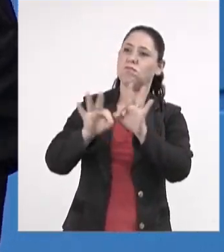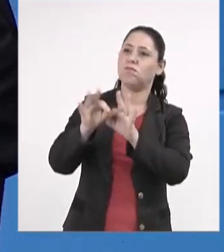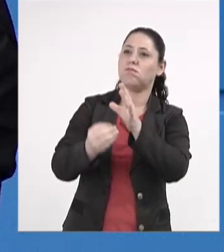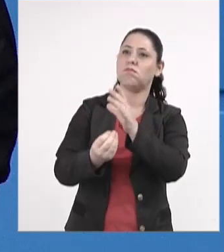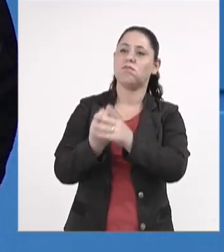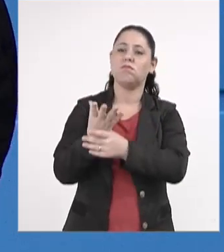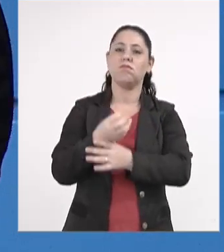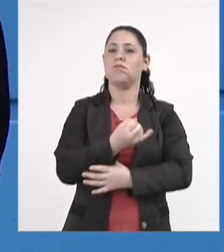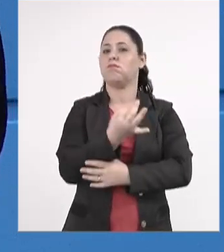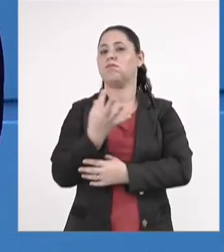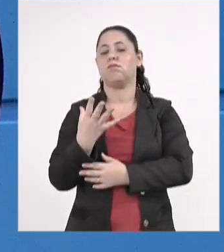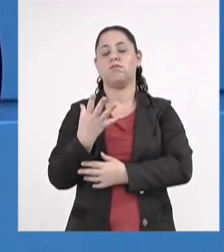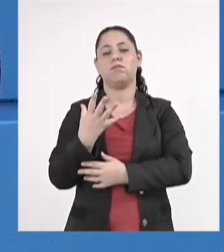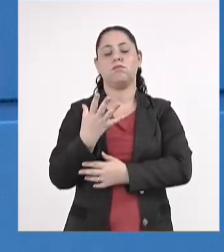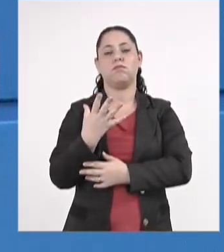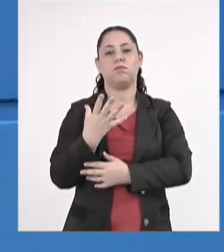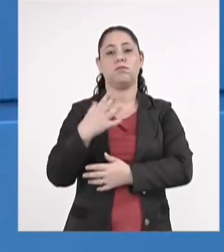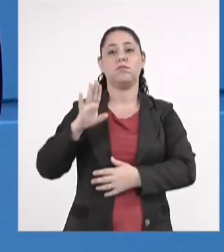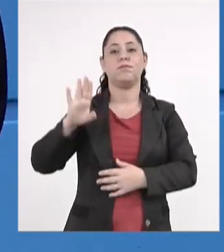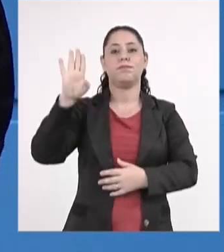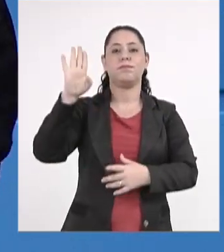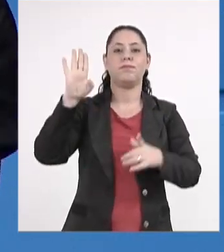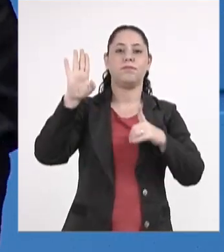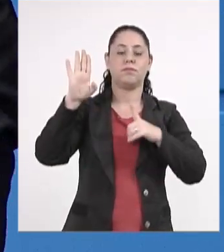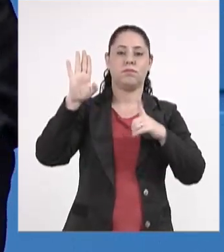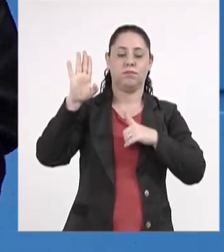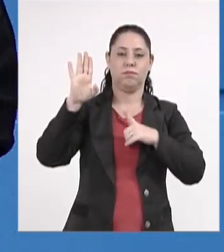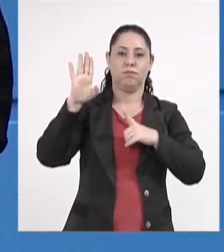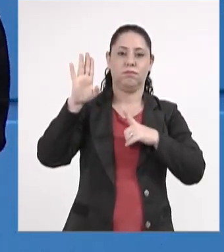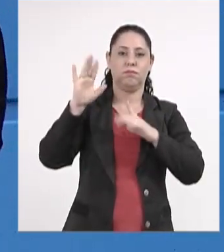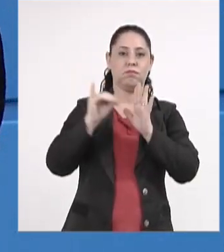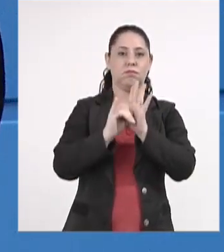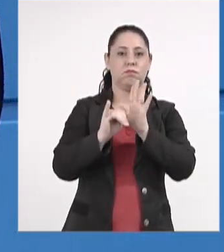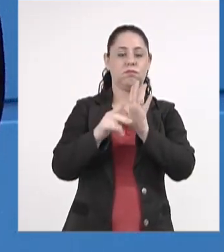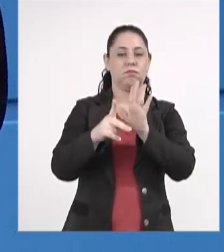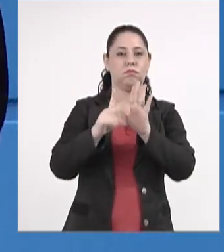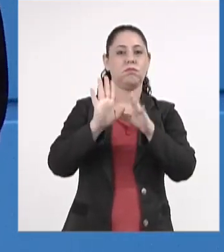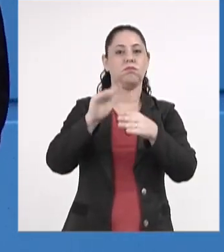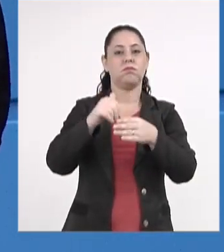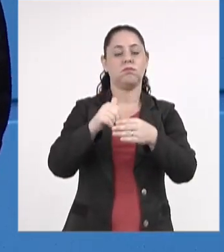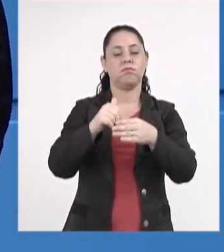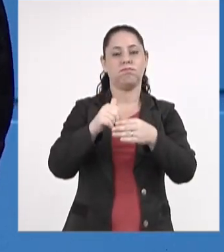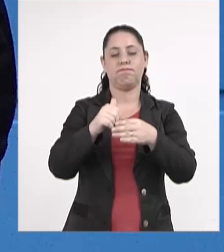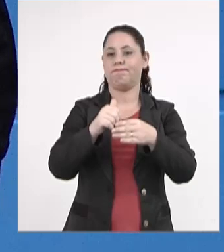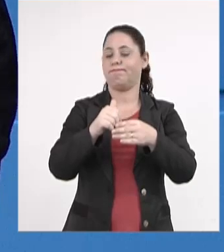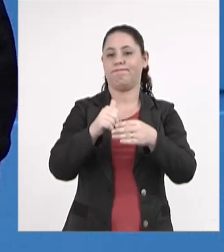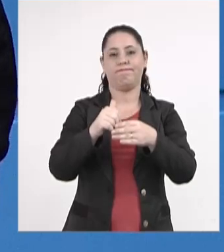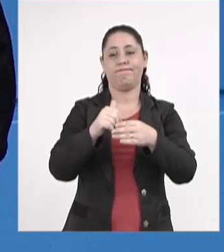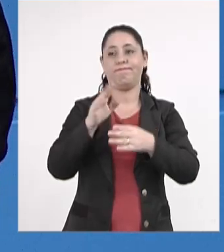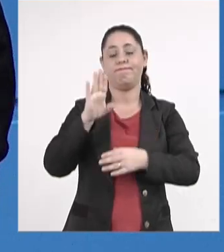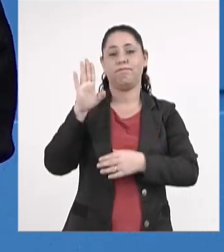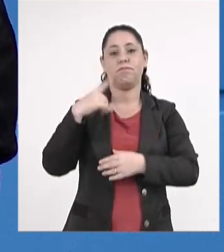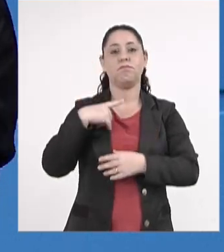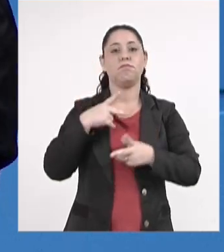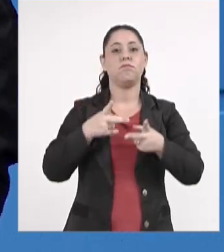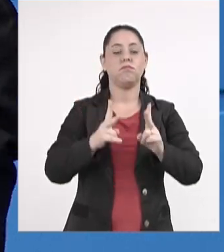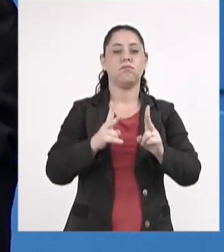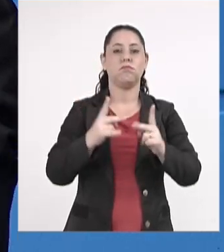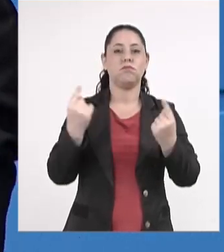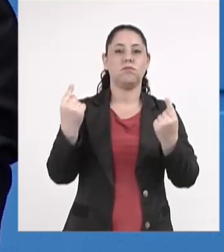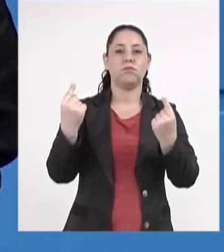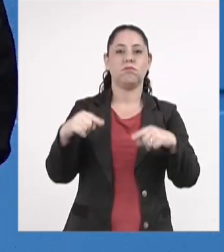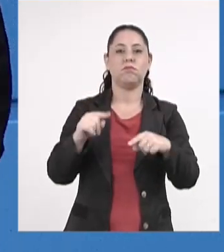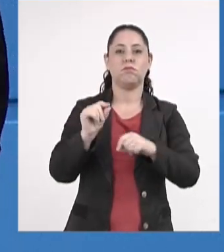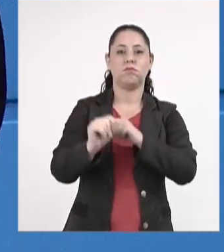principalmente com o número de candidatos que tenham densidade eleitoral para disputar não é fácil eu sempre fui